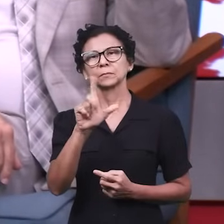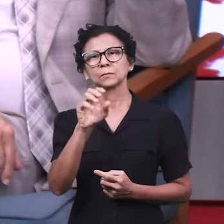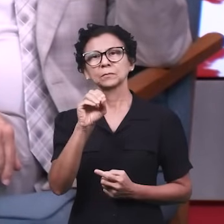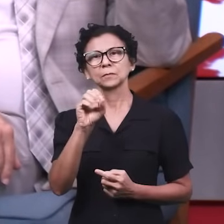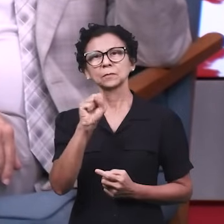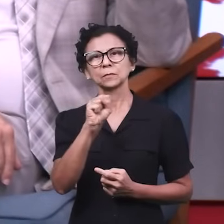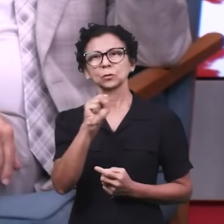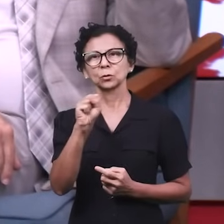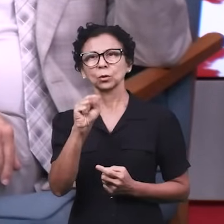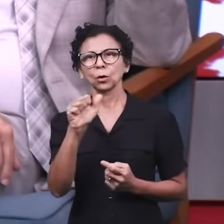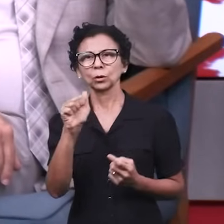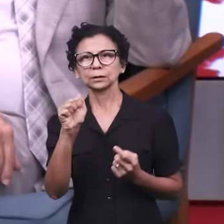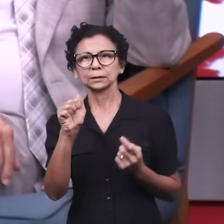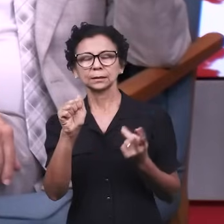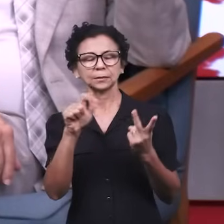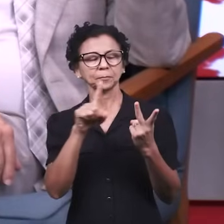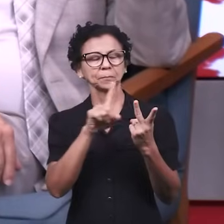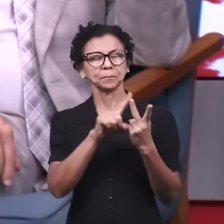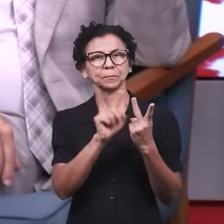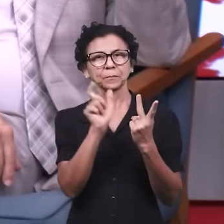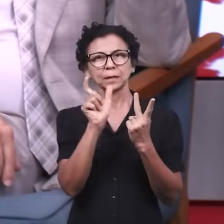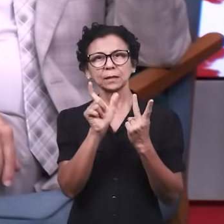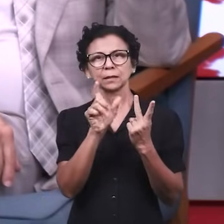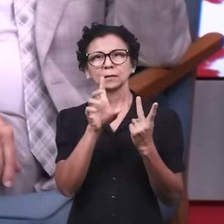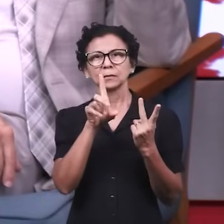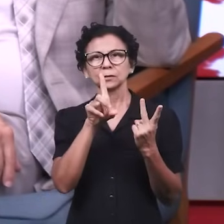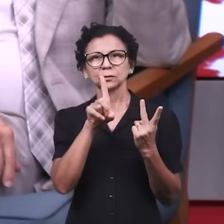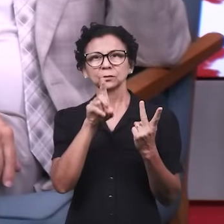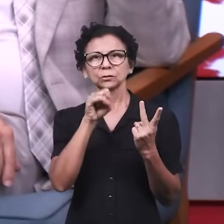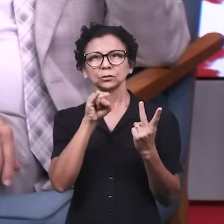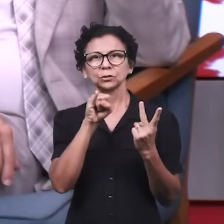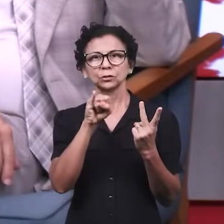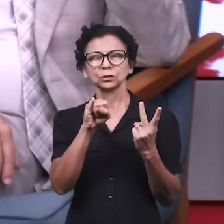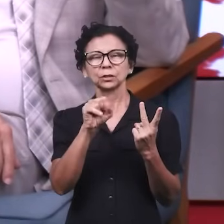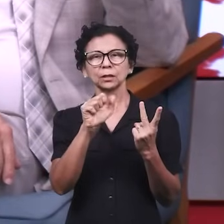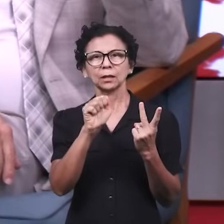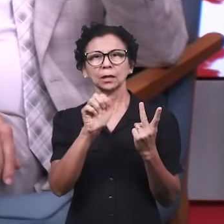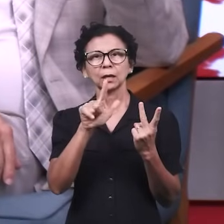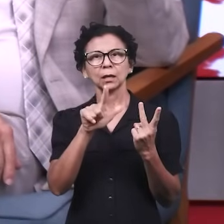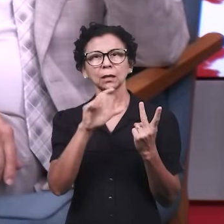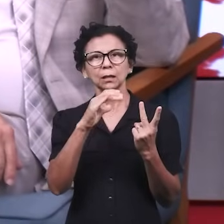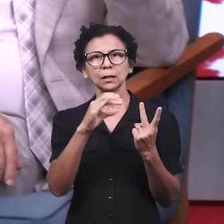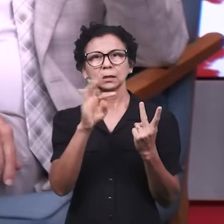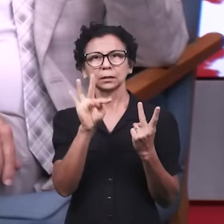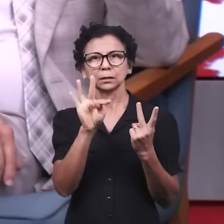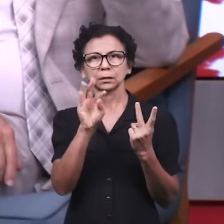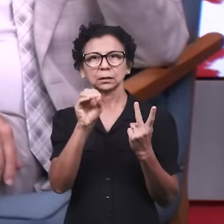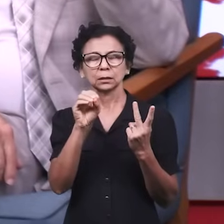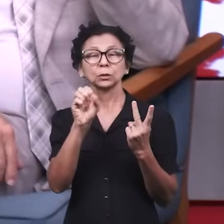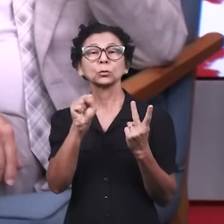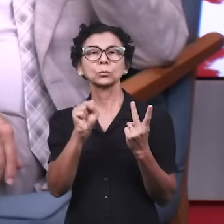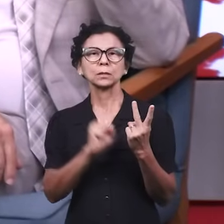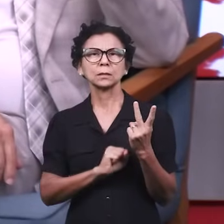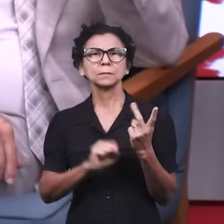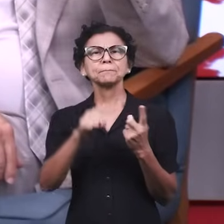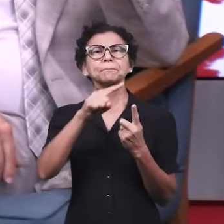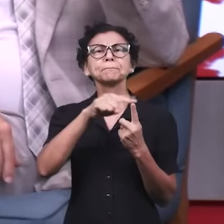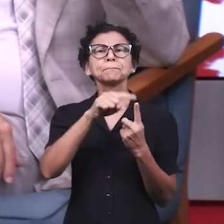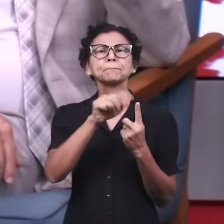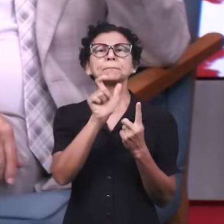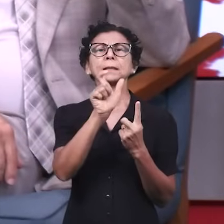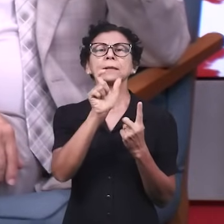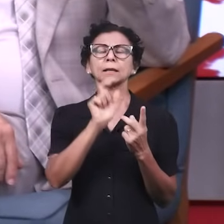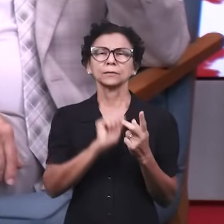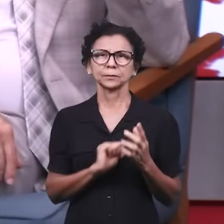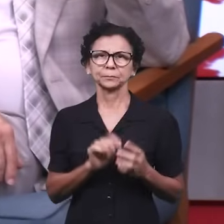glossa e a palavra dialectos. Onde é que está a palavra glossa?